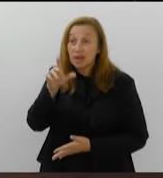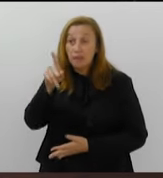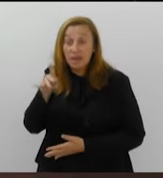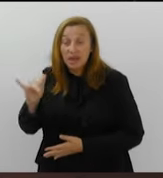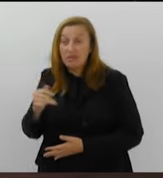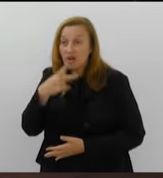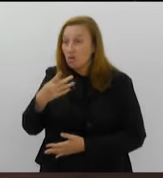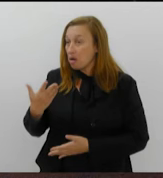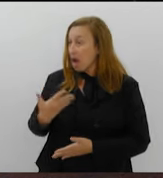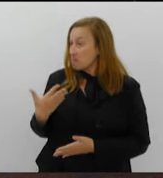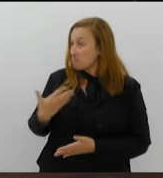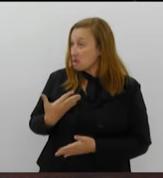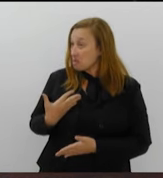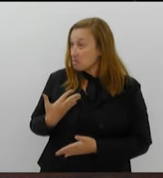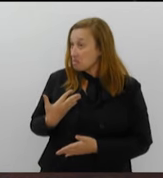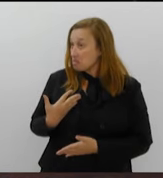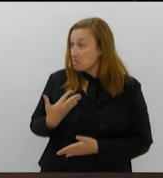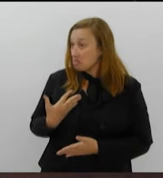sou amigo